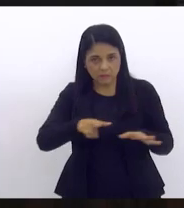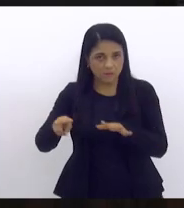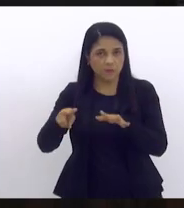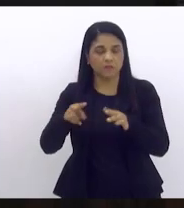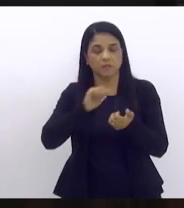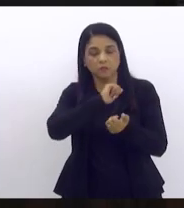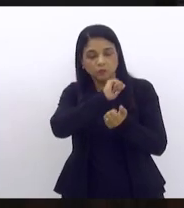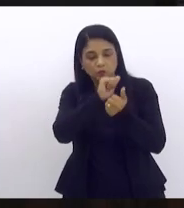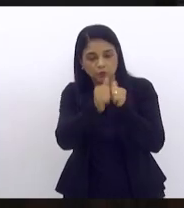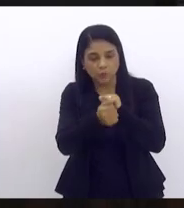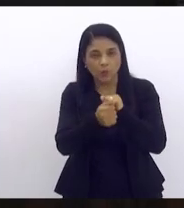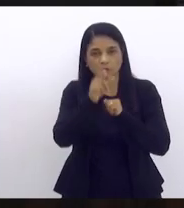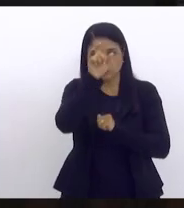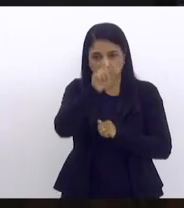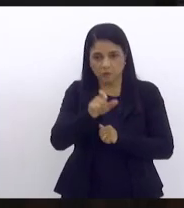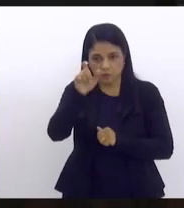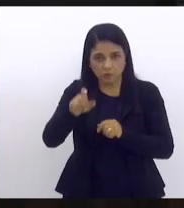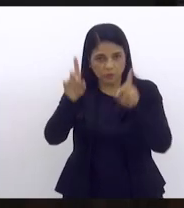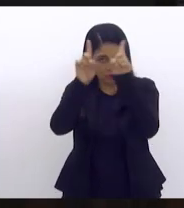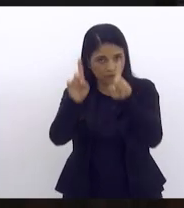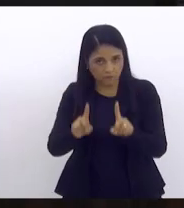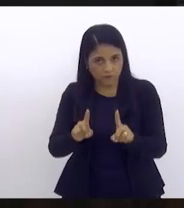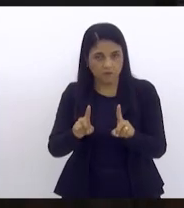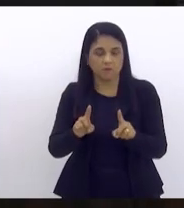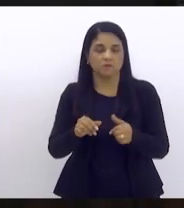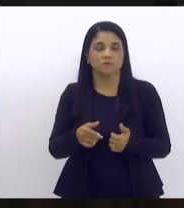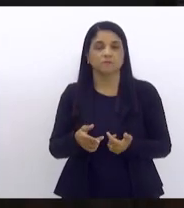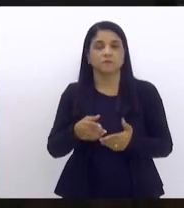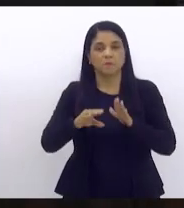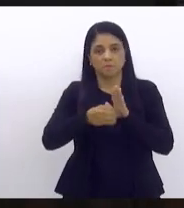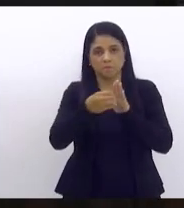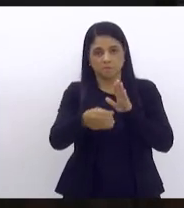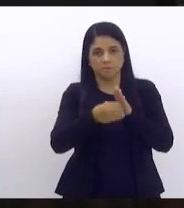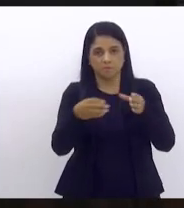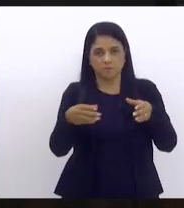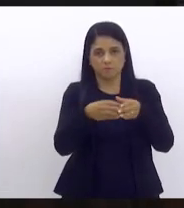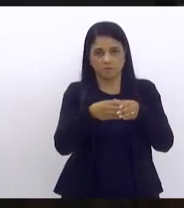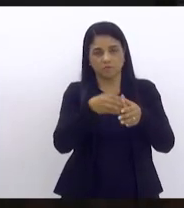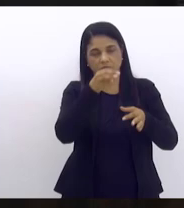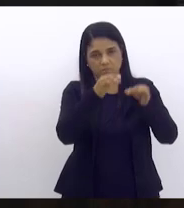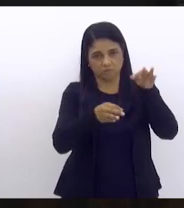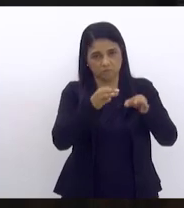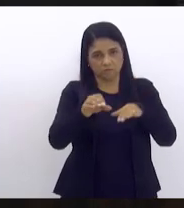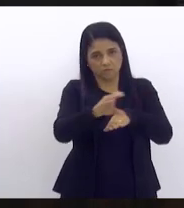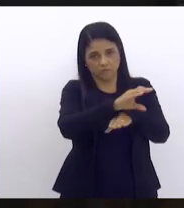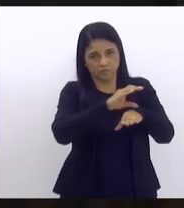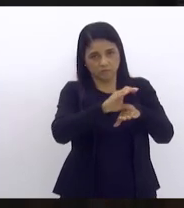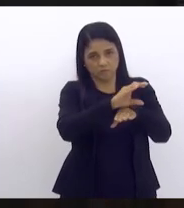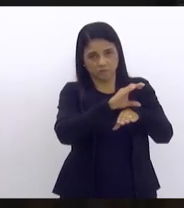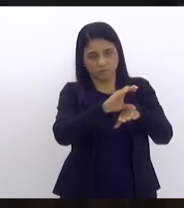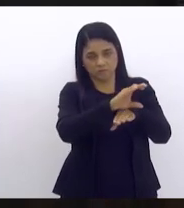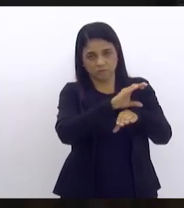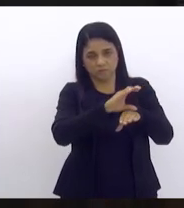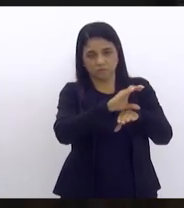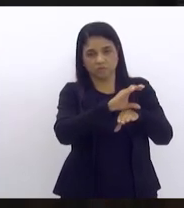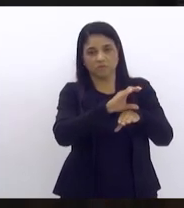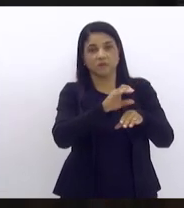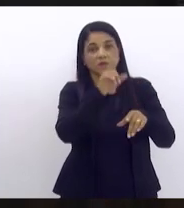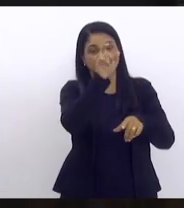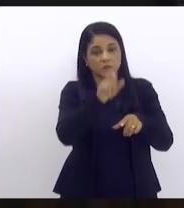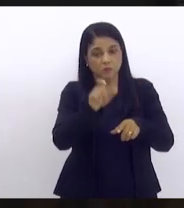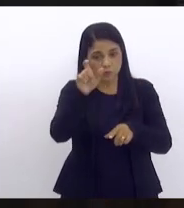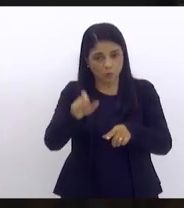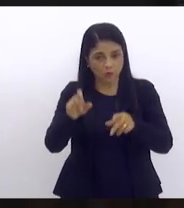Deficiência Física e dar outras providências. Pareceres das comissões de Constituição e Justiça pela juridicidade da pessoa